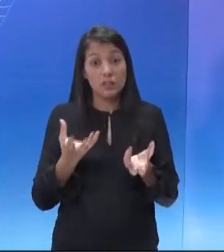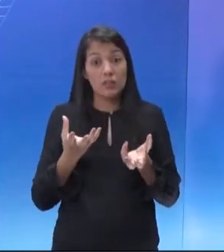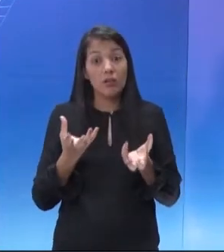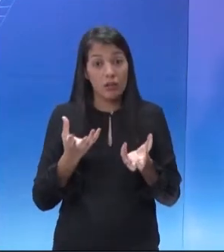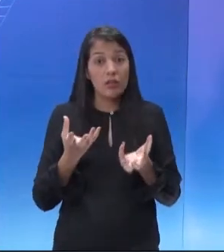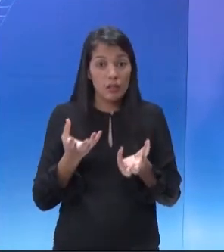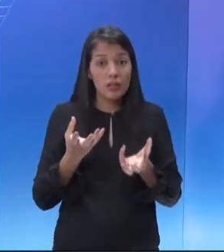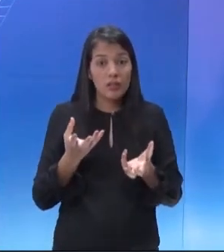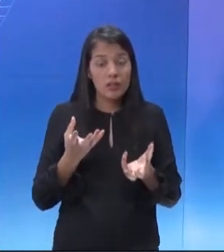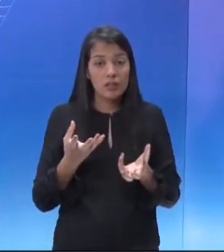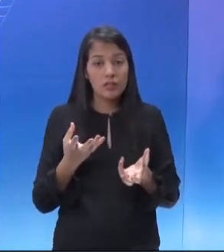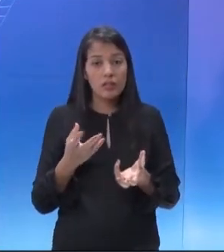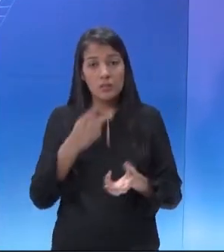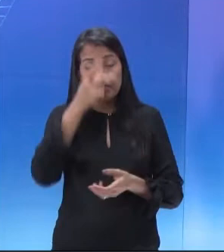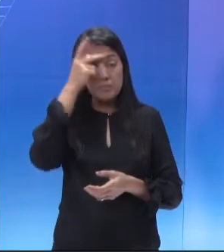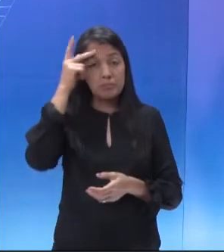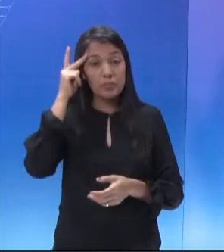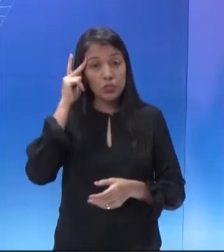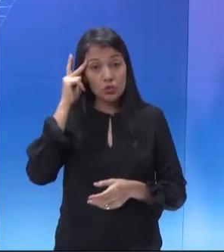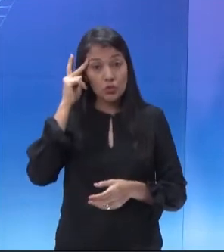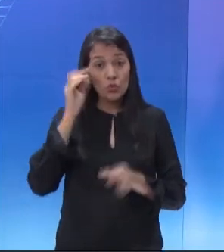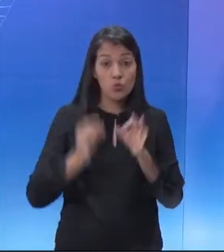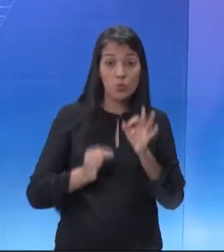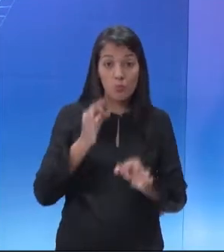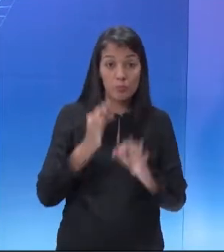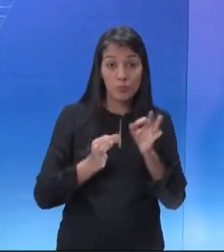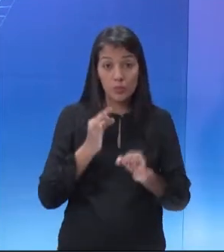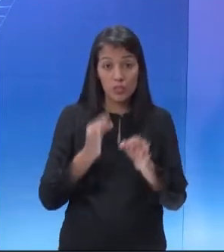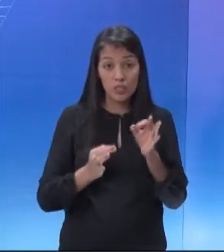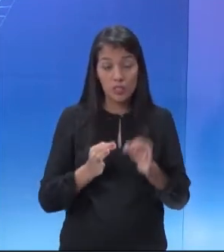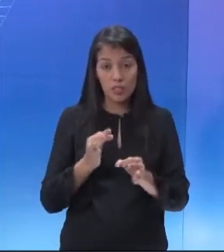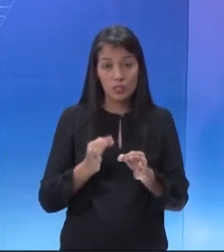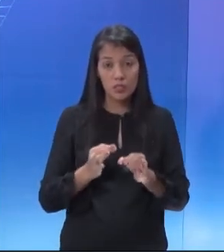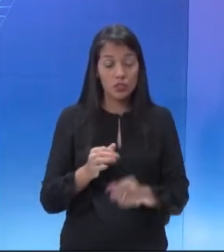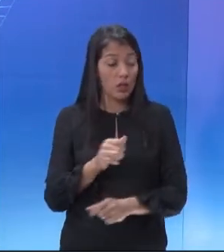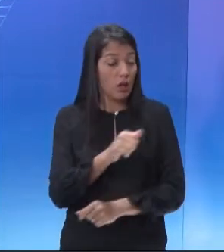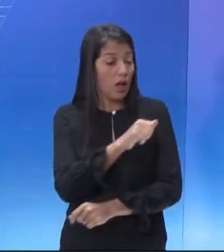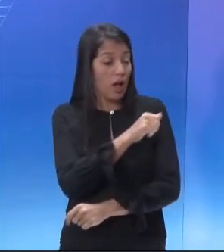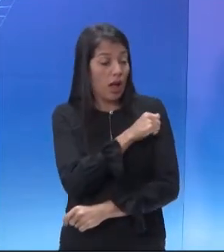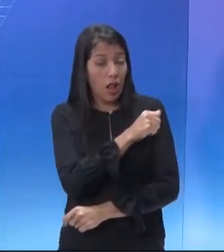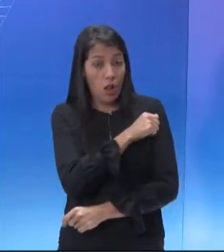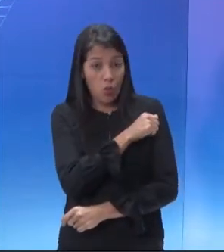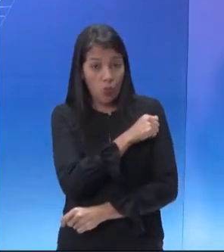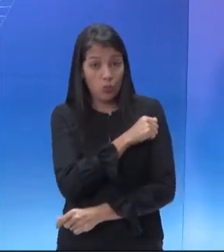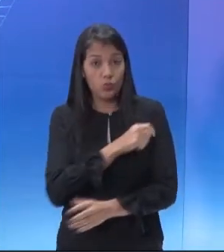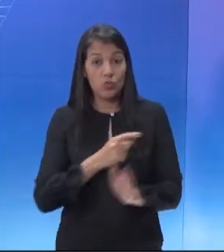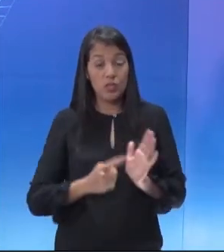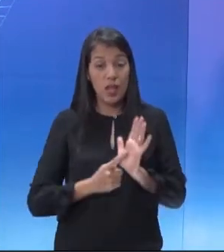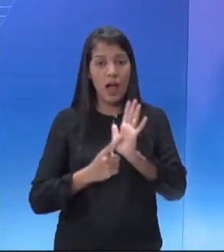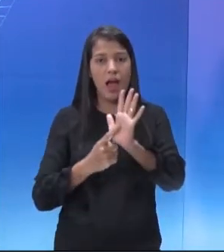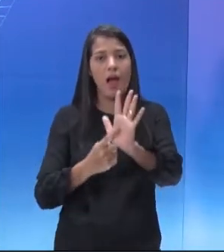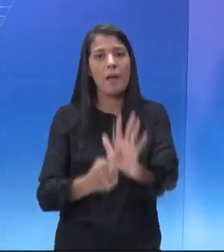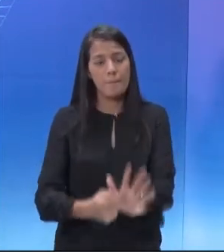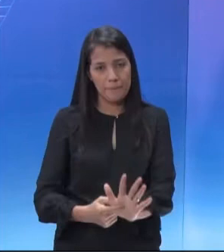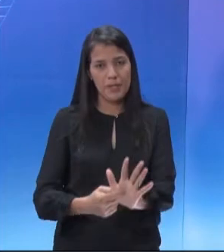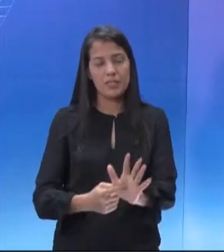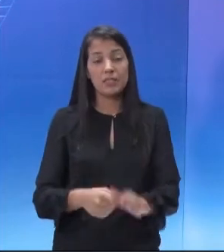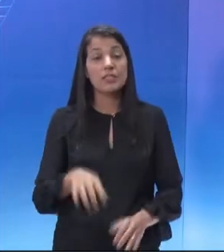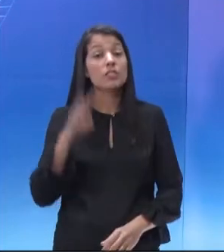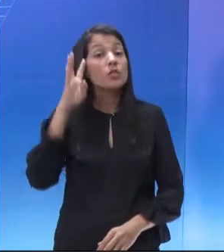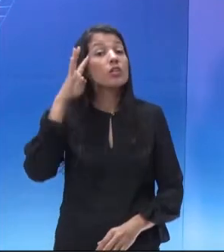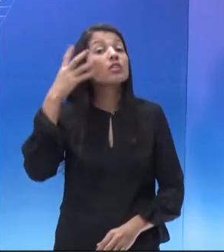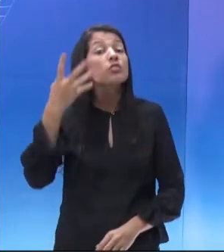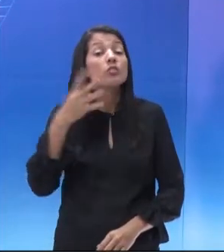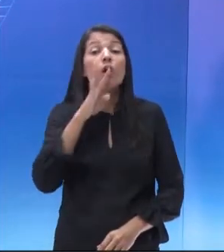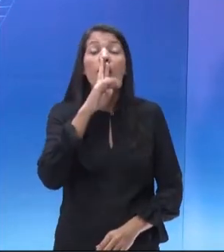Querem candidatos que apresentem caminhos, apresentem propostas, apresentem soluções. E